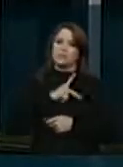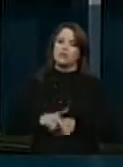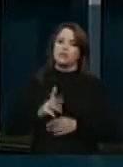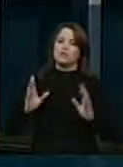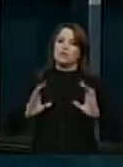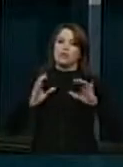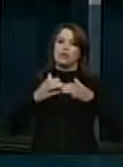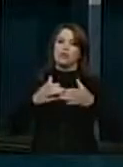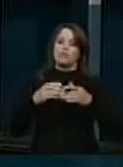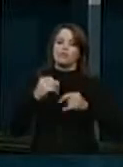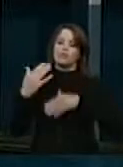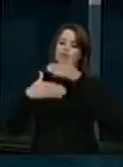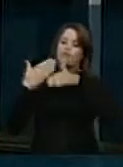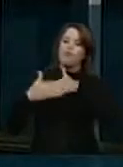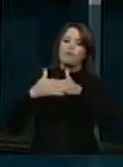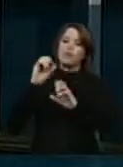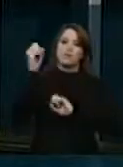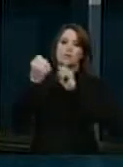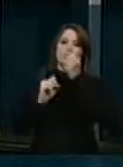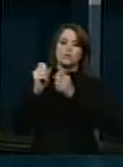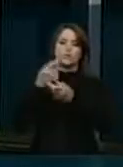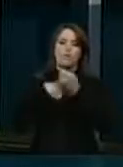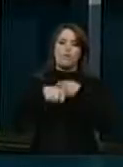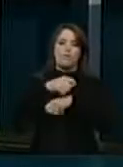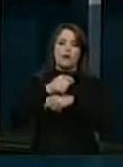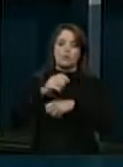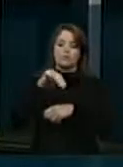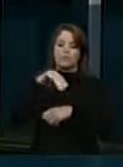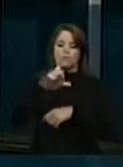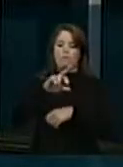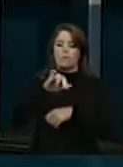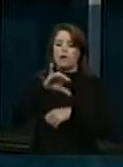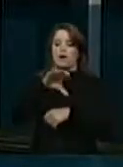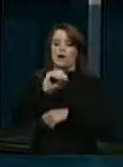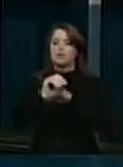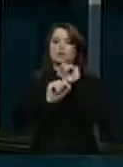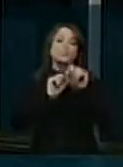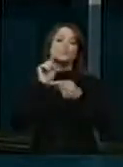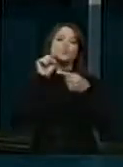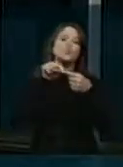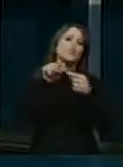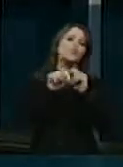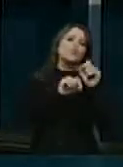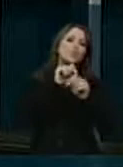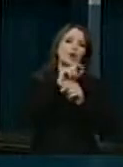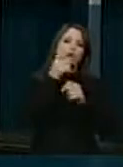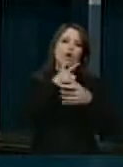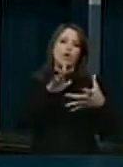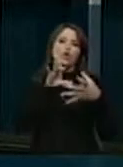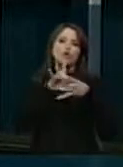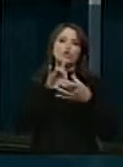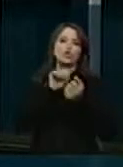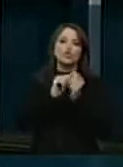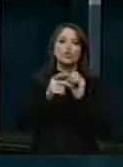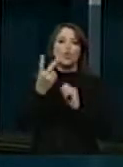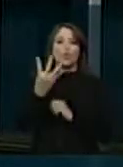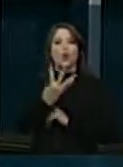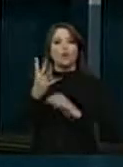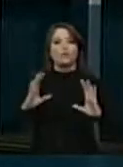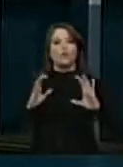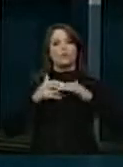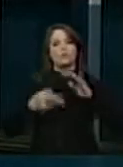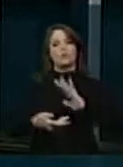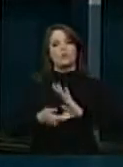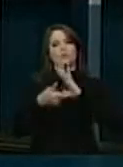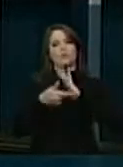da Comissão de Desenvolvimento, Indústria e Comércio, Márcio Reinaldo, no sentido de que, conjuntamente, 4 comissões da